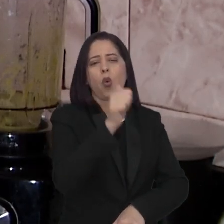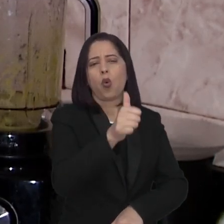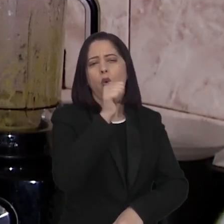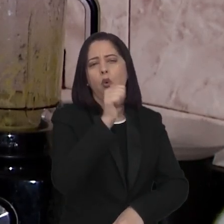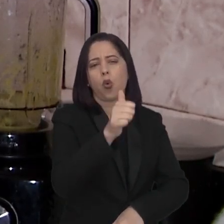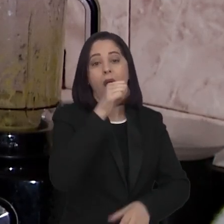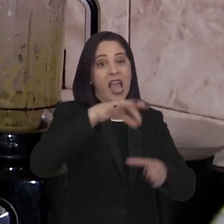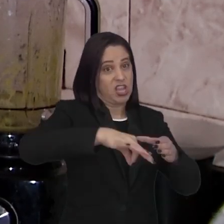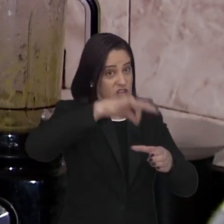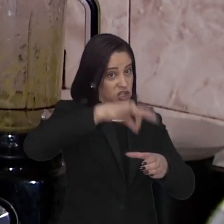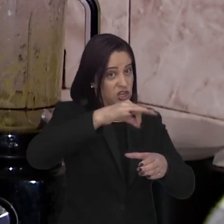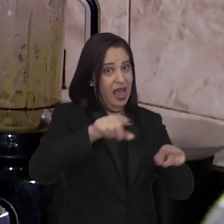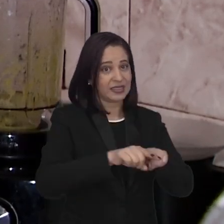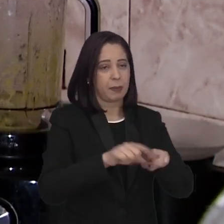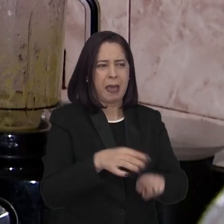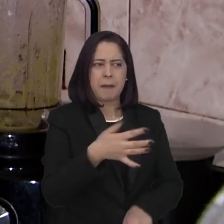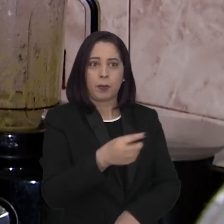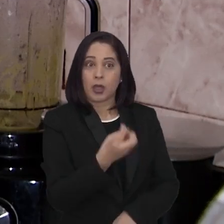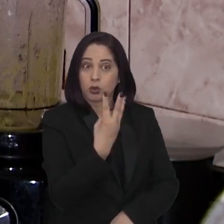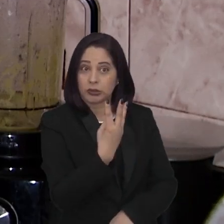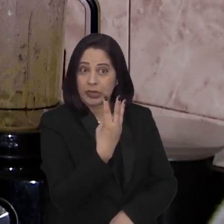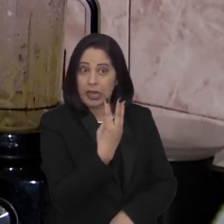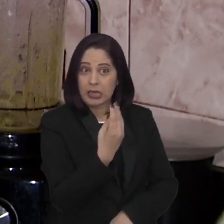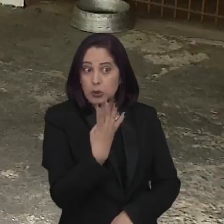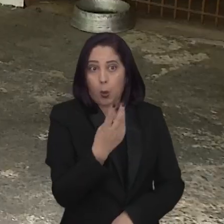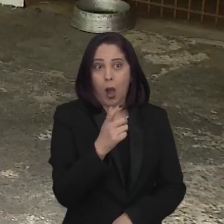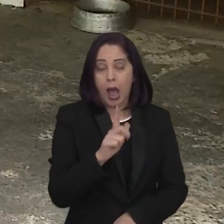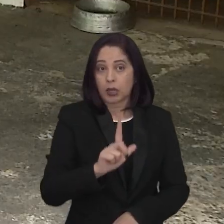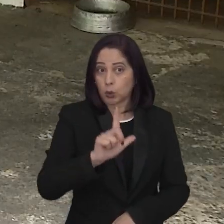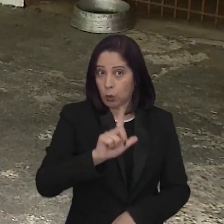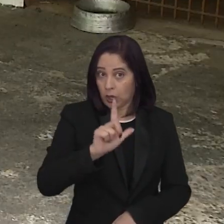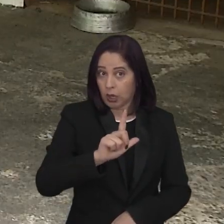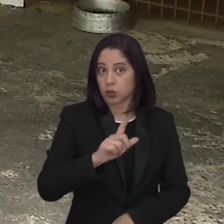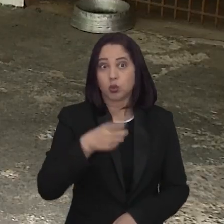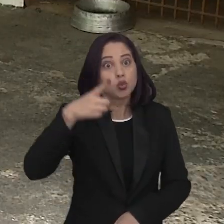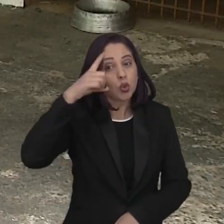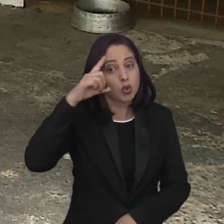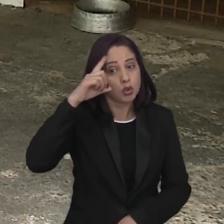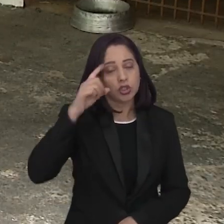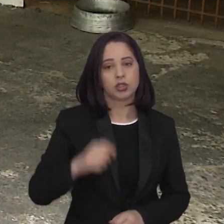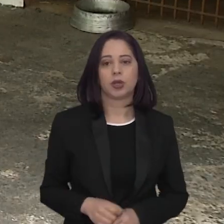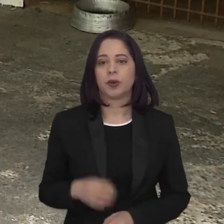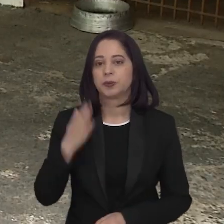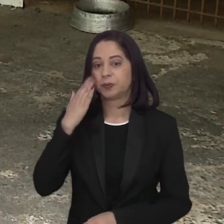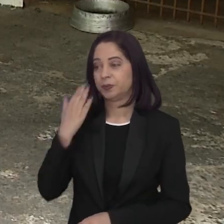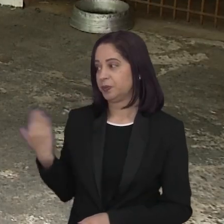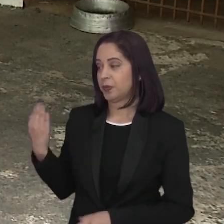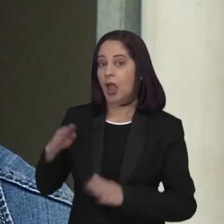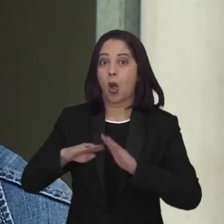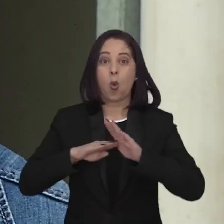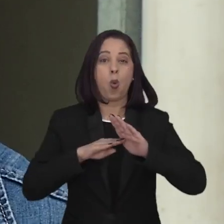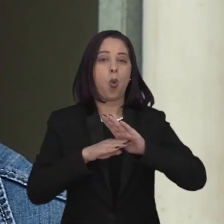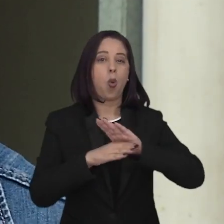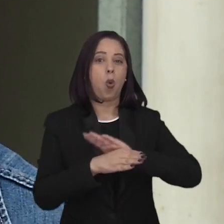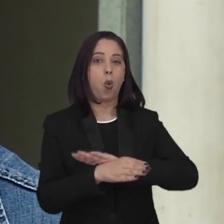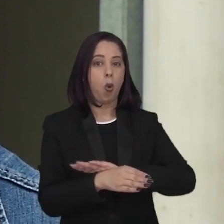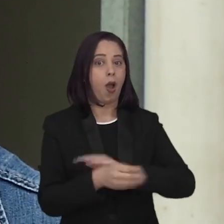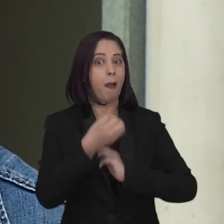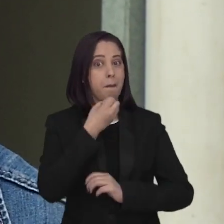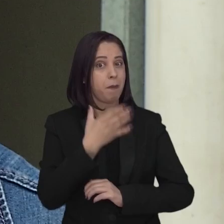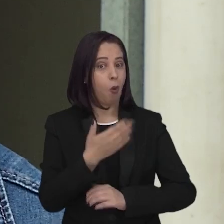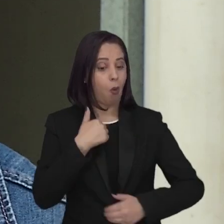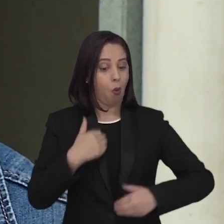tomo cerca de 3, 4 litros por dia. Os hábitos da aposentada são verdadeiros exemplos para manter o